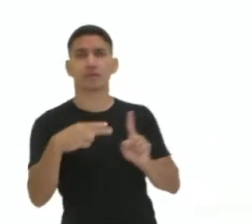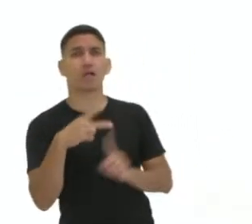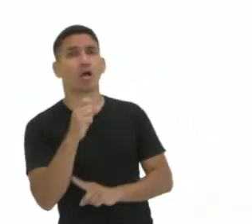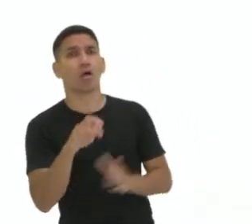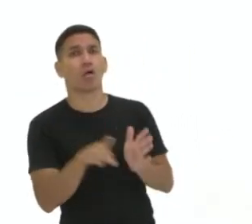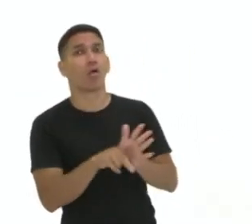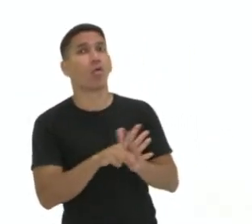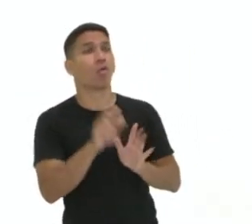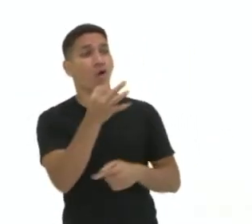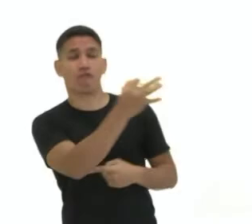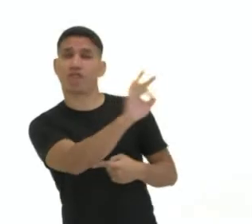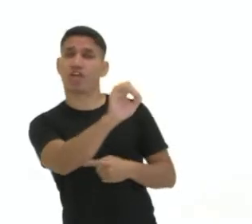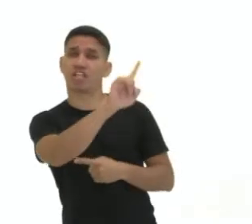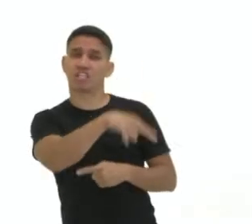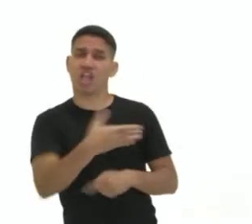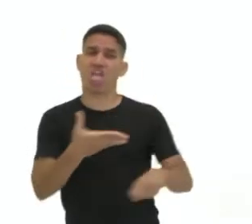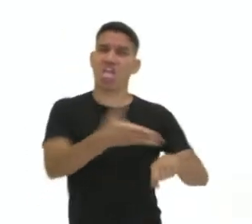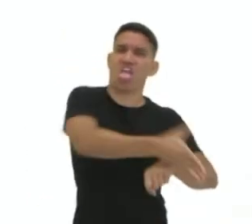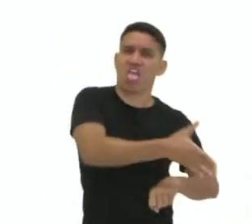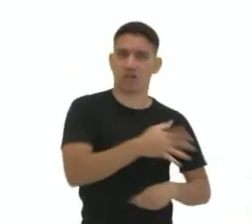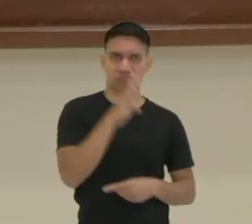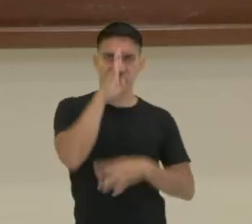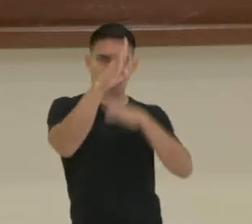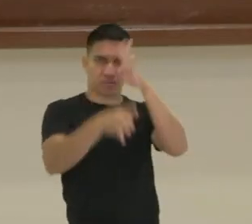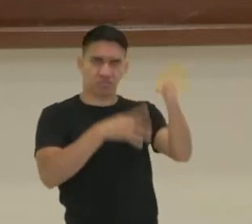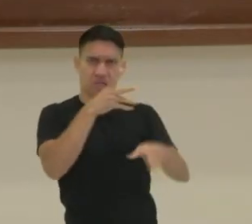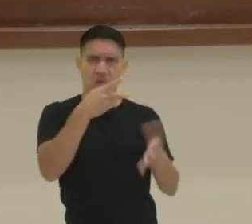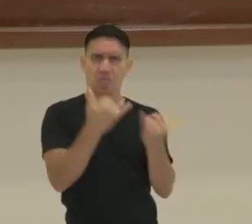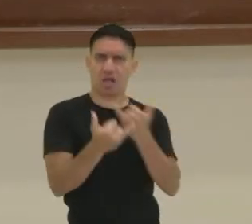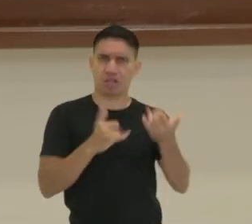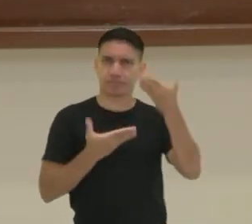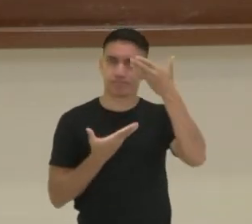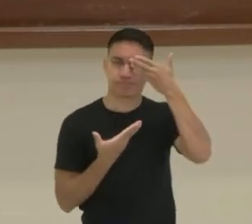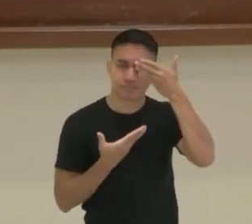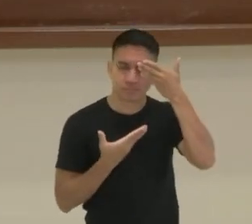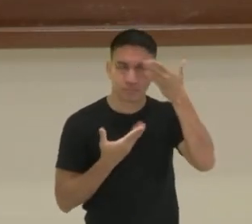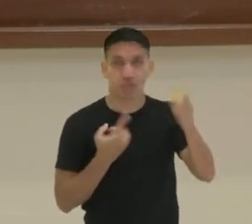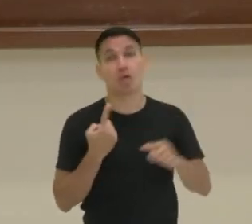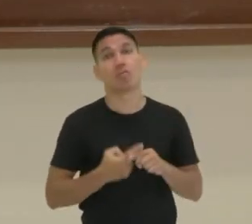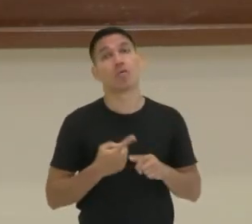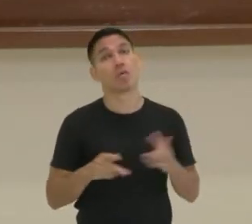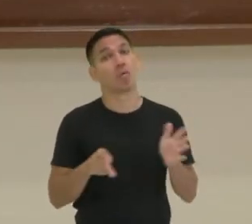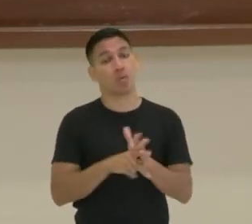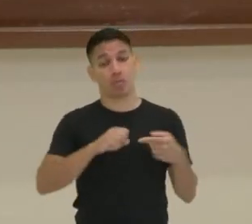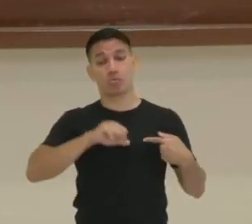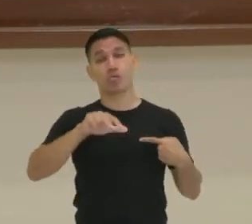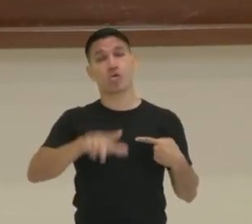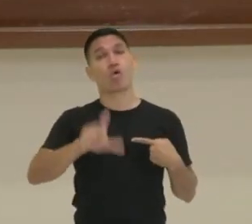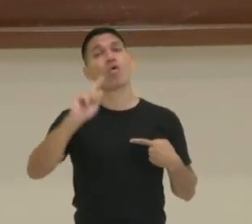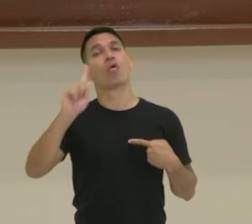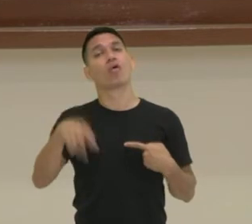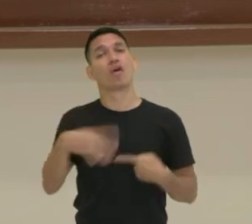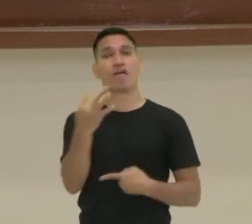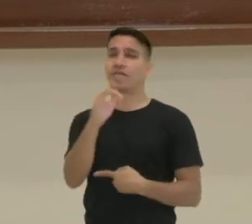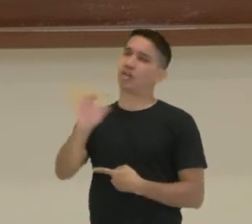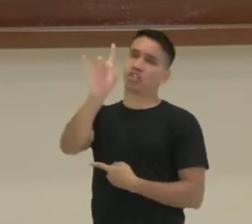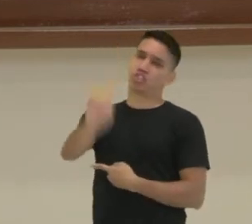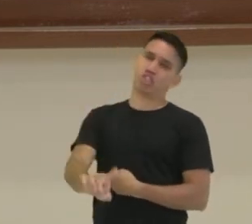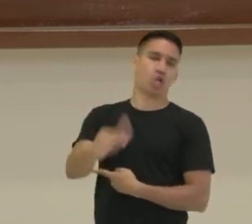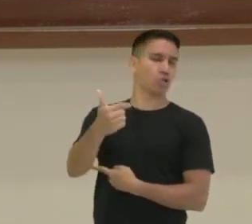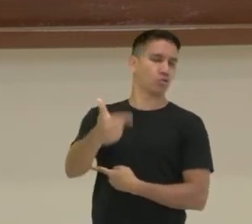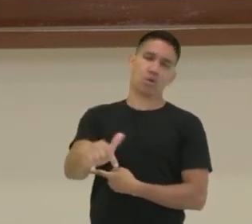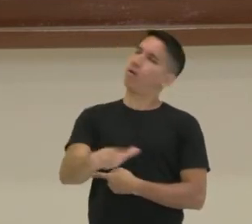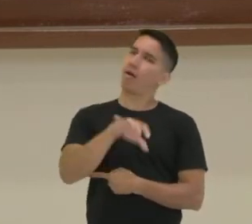eram invasores, pouco melhores que piratas, pois afinal de contas eles, para os portugueses, os franceses não tinham direito a essas